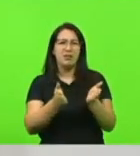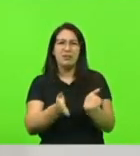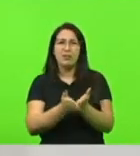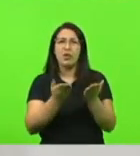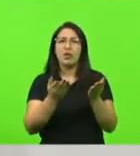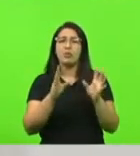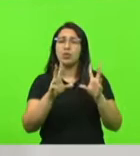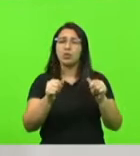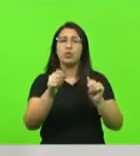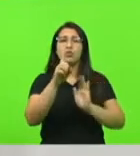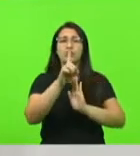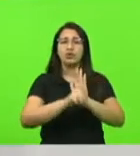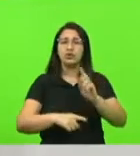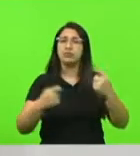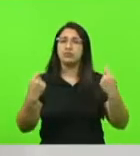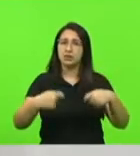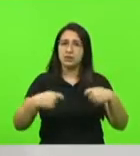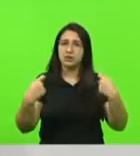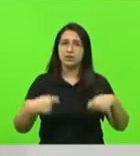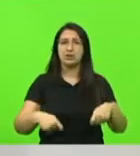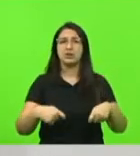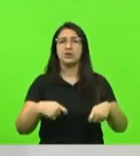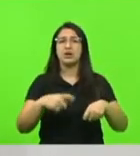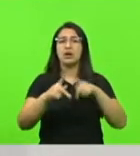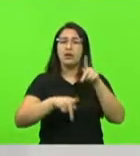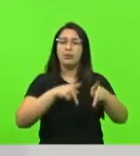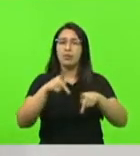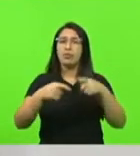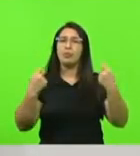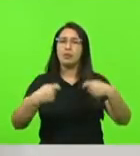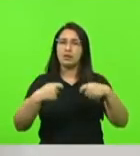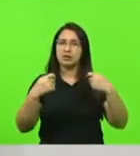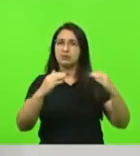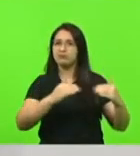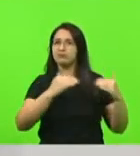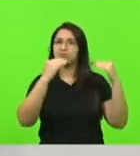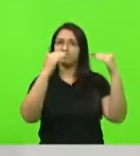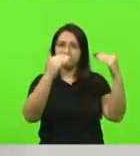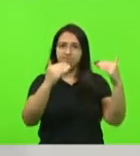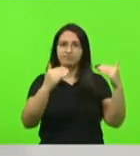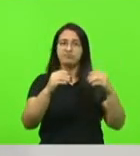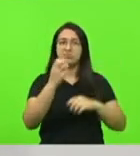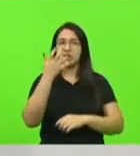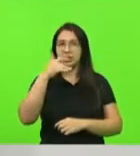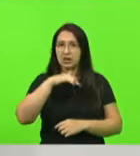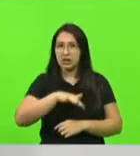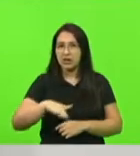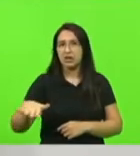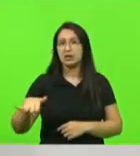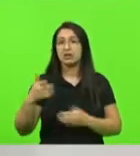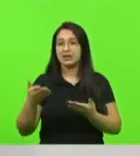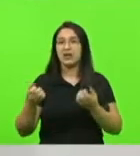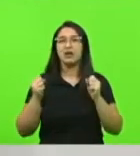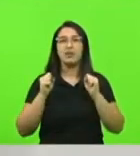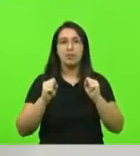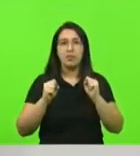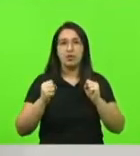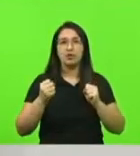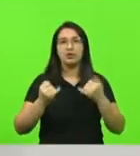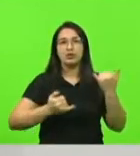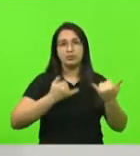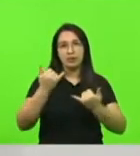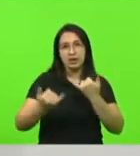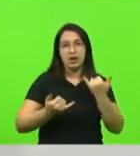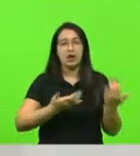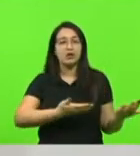nenhum povo sem soberania, nenhuma pessoa sem dignidade, nenhuma criança sem infância, nenhum jovem sem